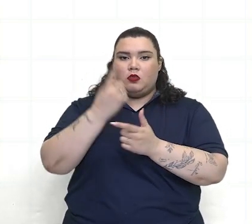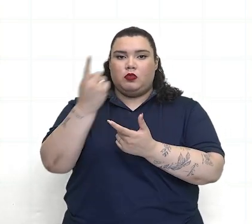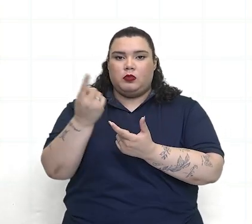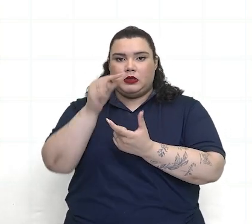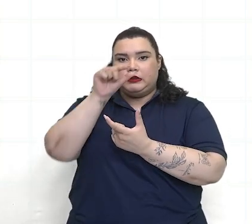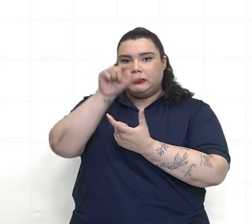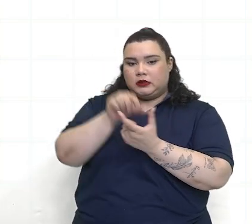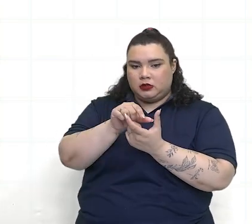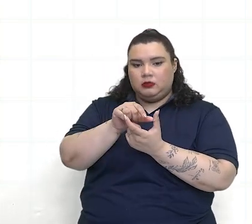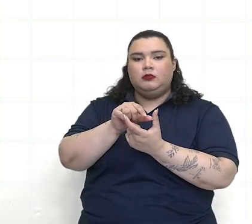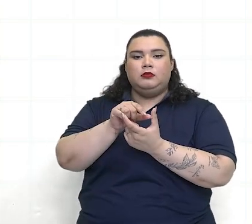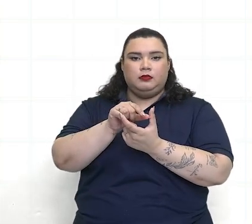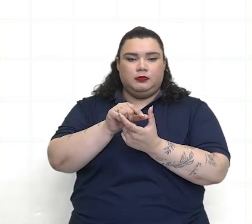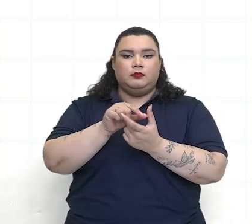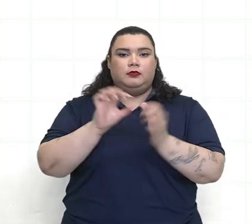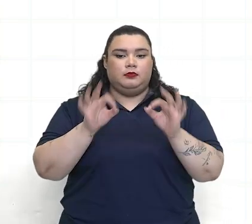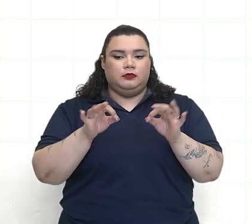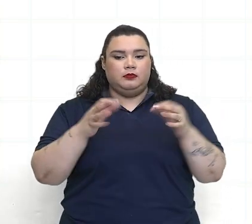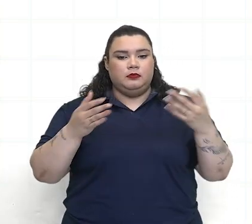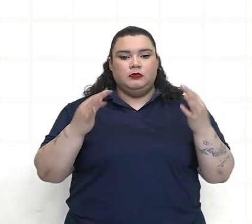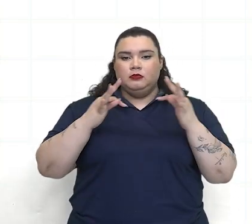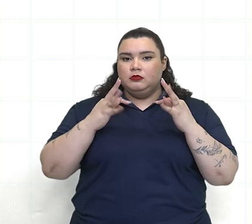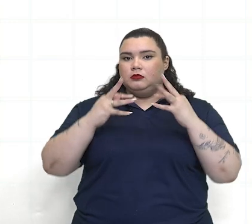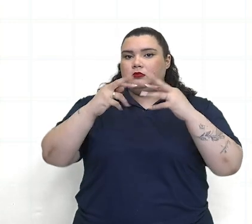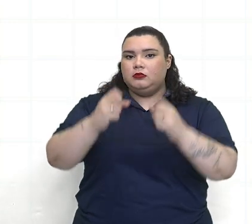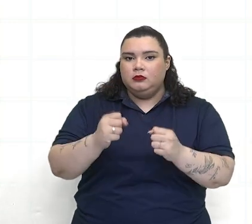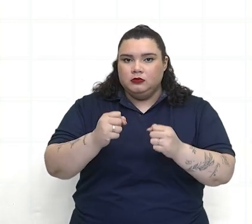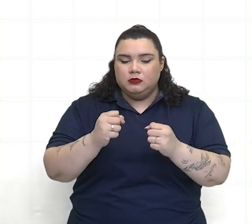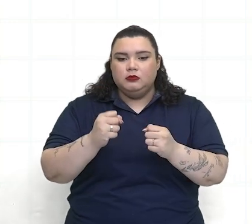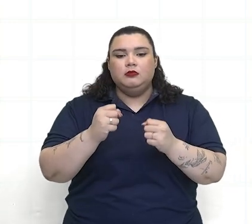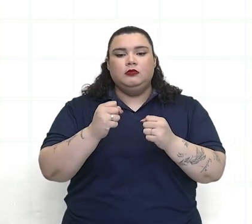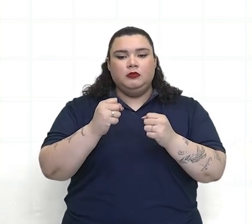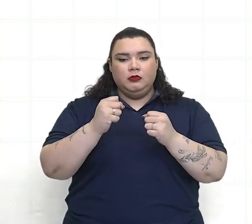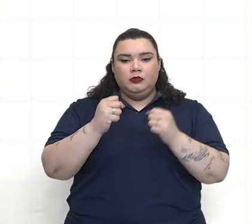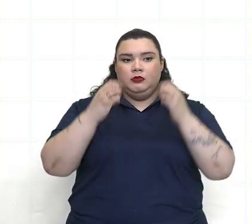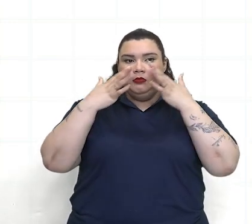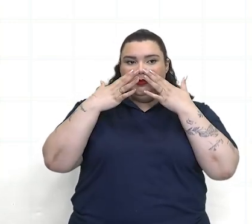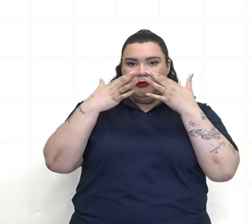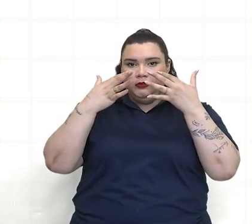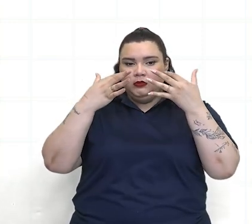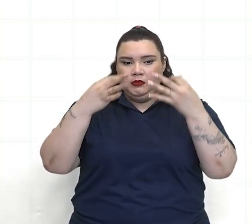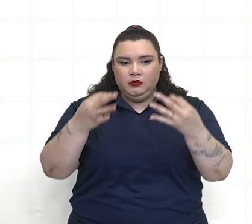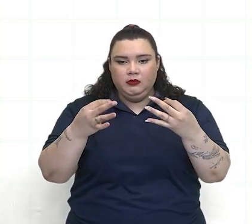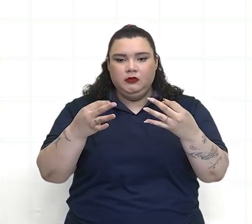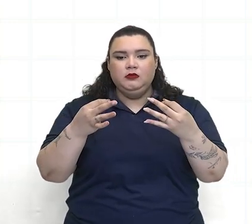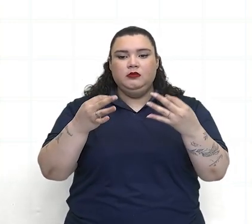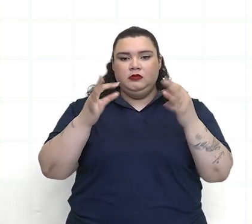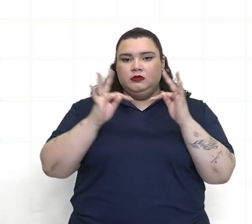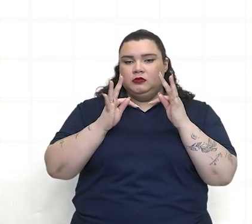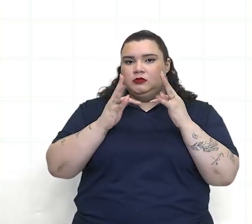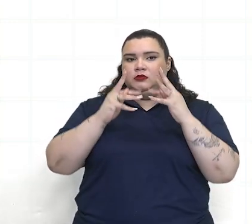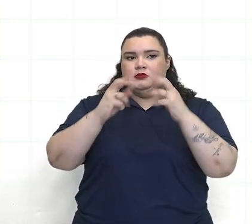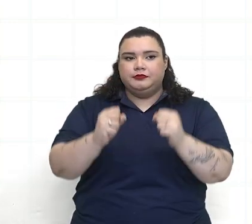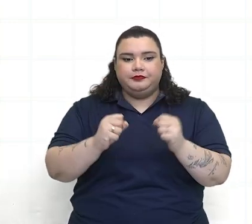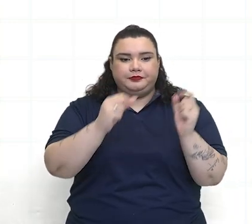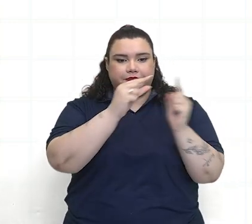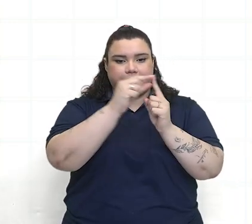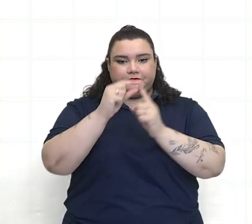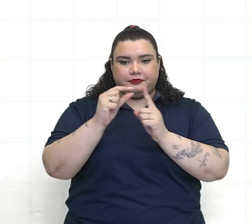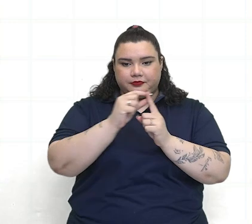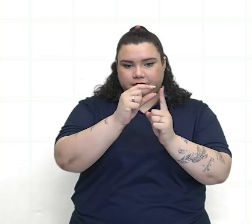dos monossílabos átonos, todas, eu disse todas, preste muita atenção a isso, todas